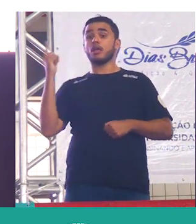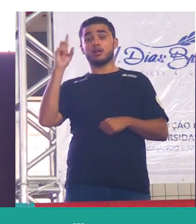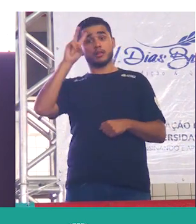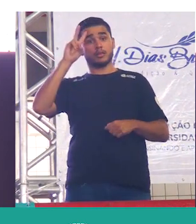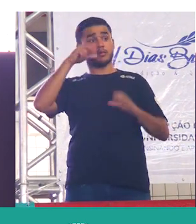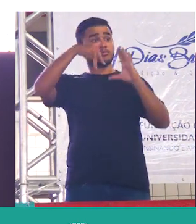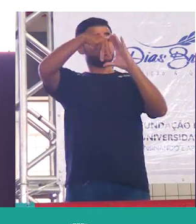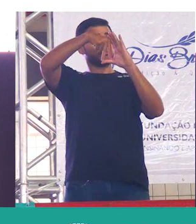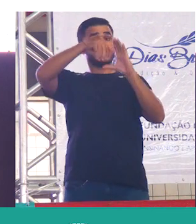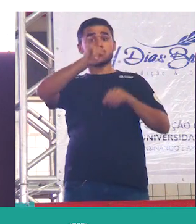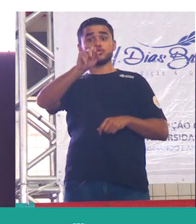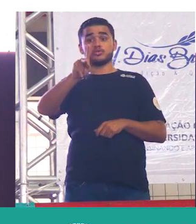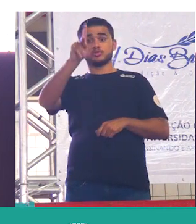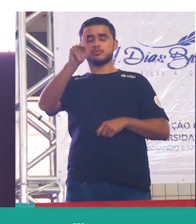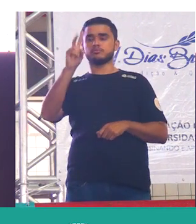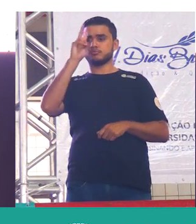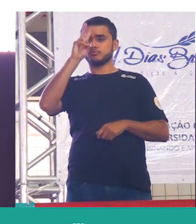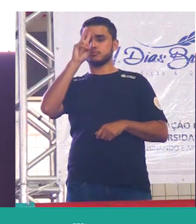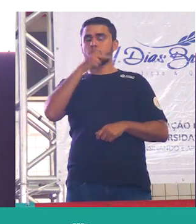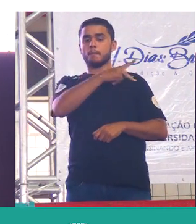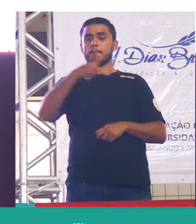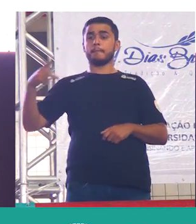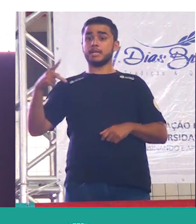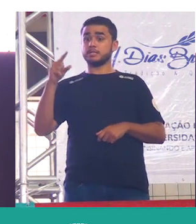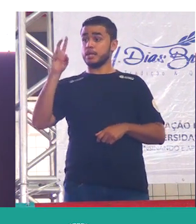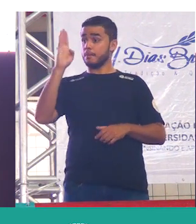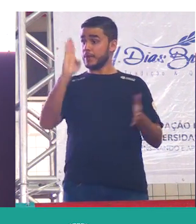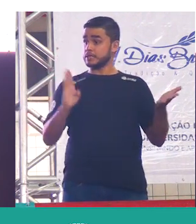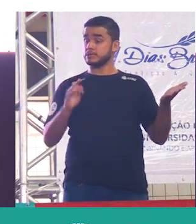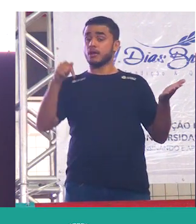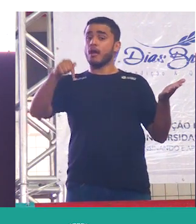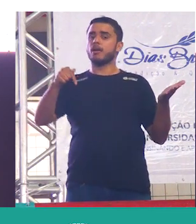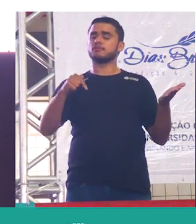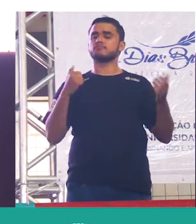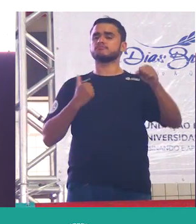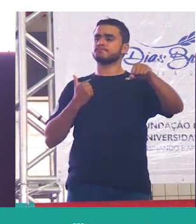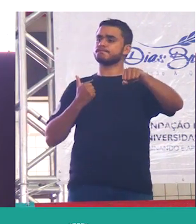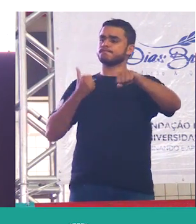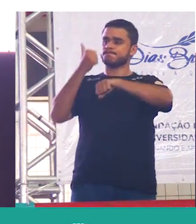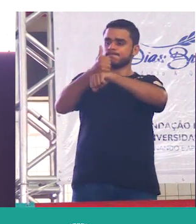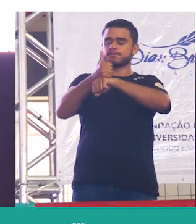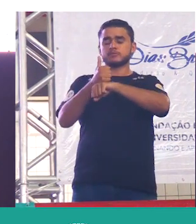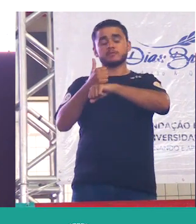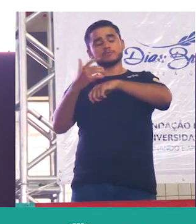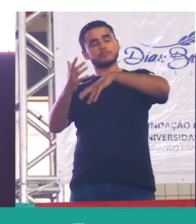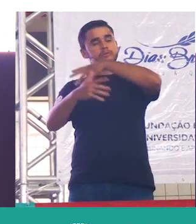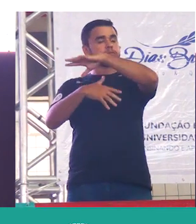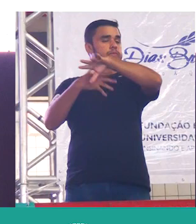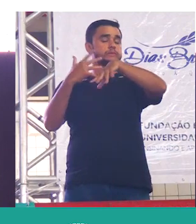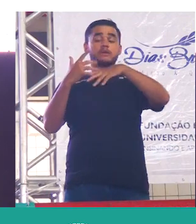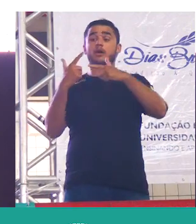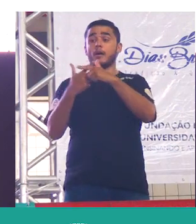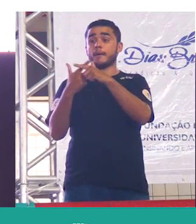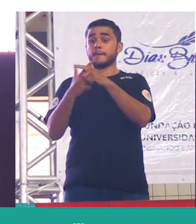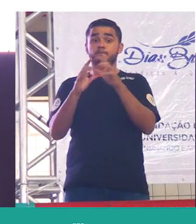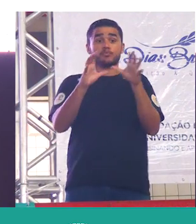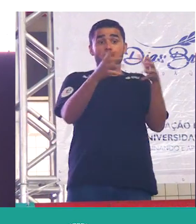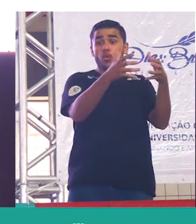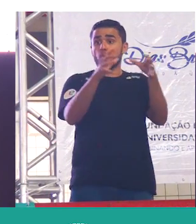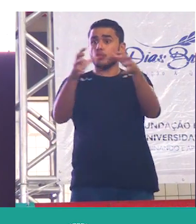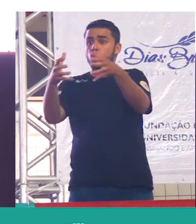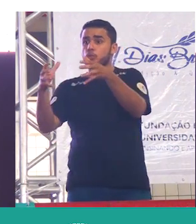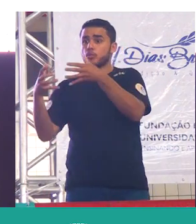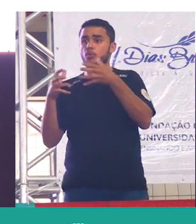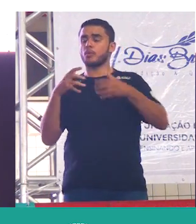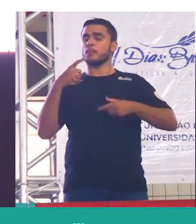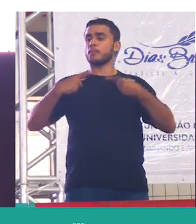JK presidiu o Brasil, a posse dele foi muito tumultuada. Os grupos